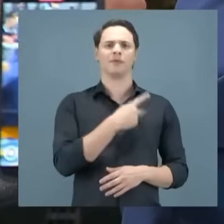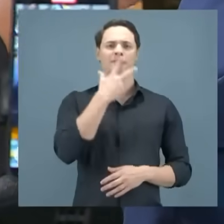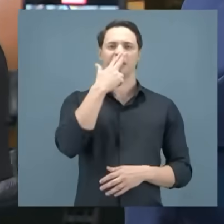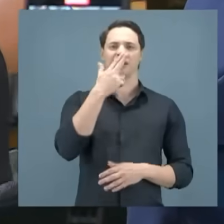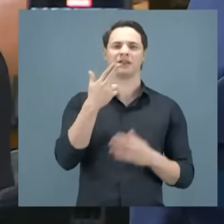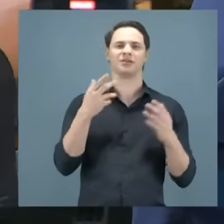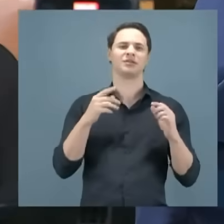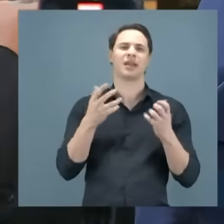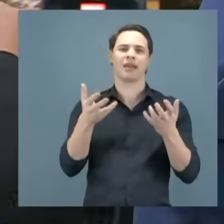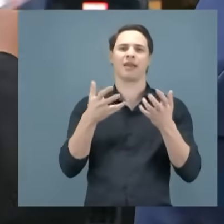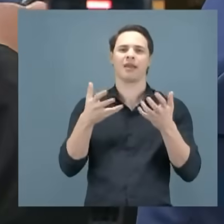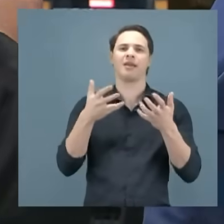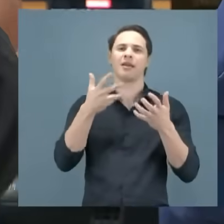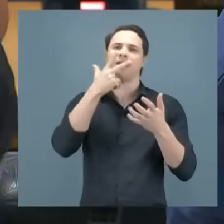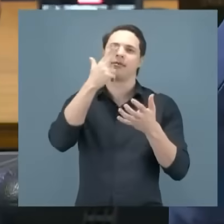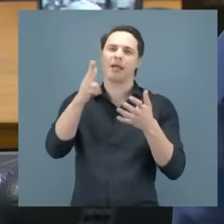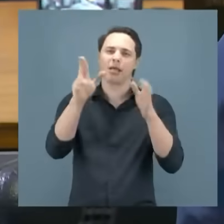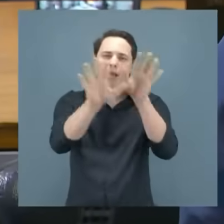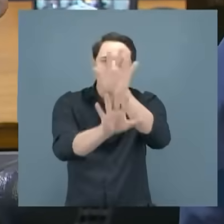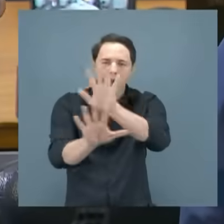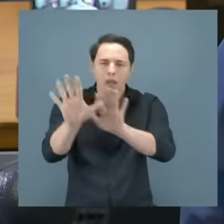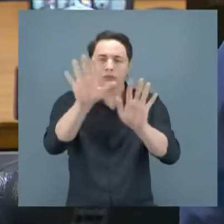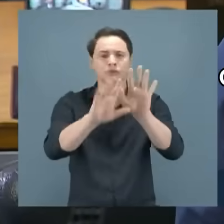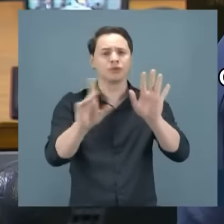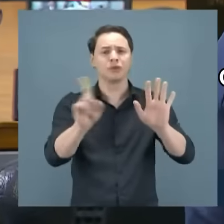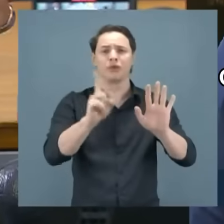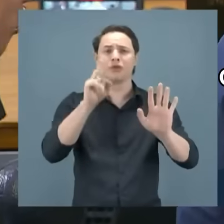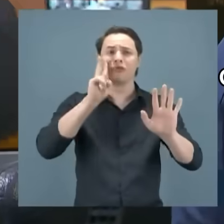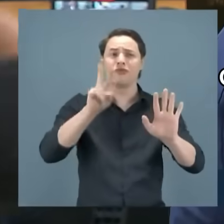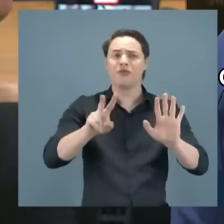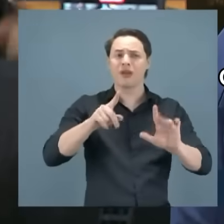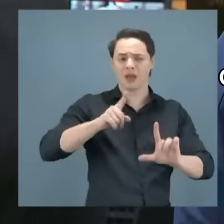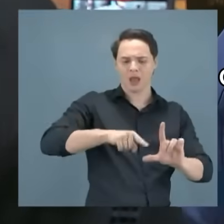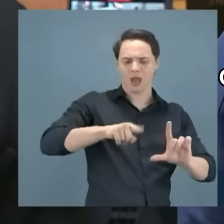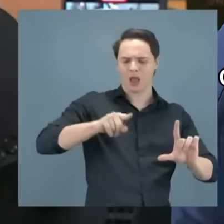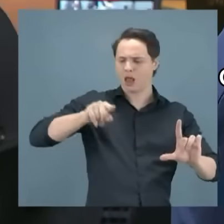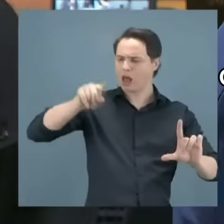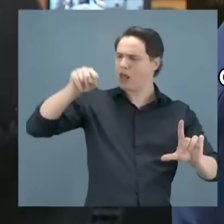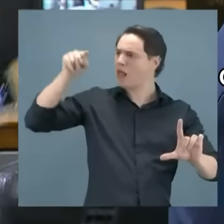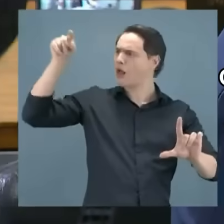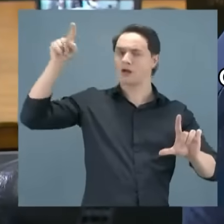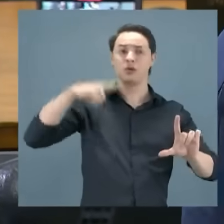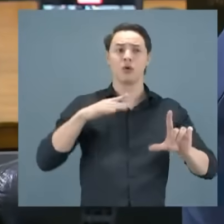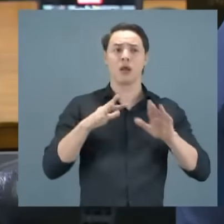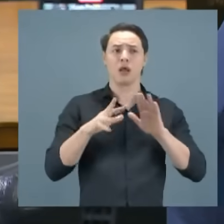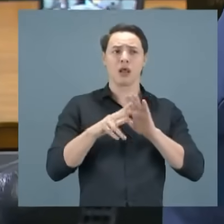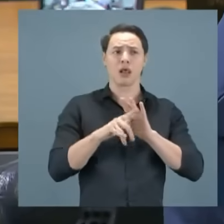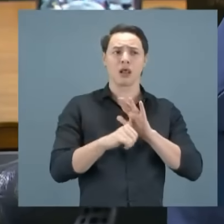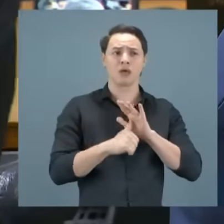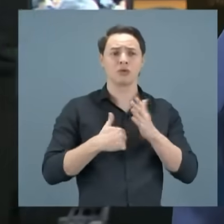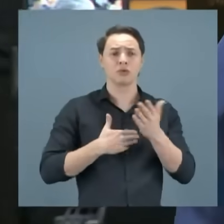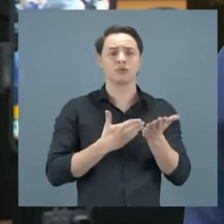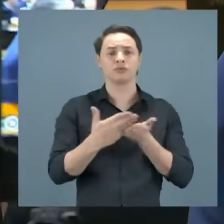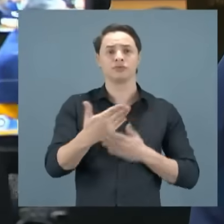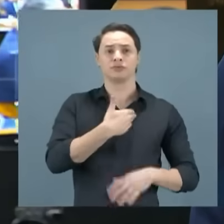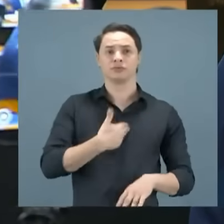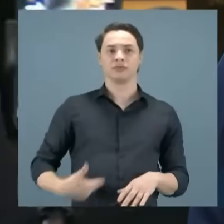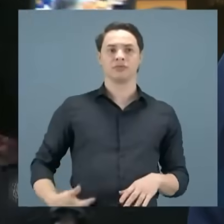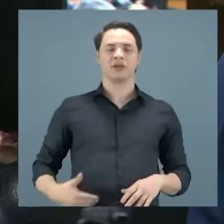peneira. Basta você ver os gráficos do escândalo do roubo dos aposentados. Começou no governo